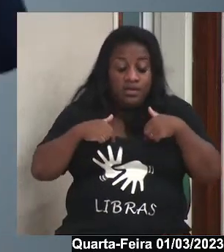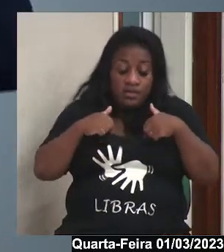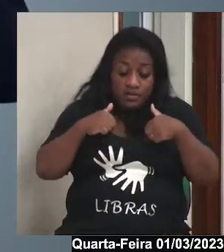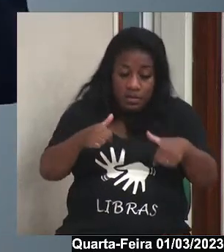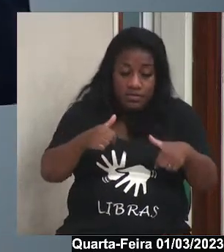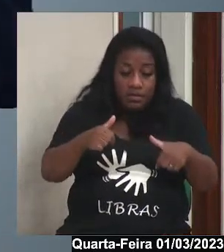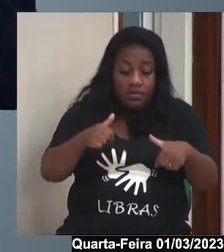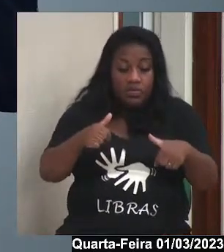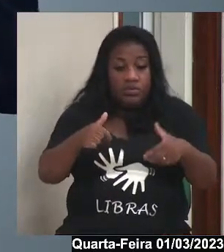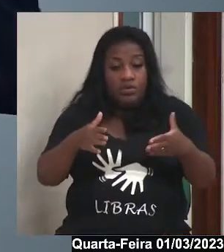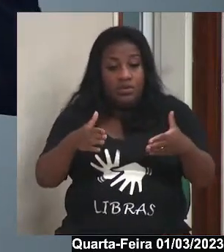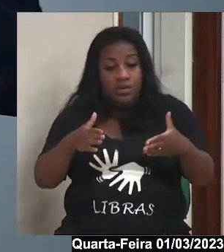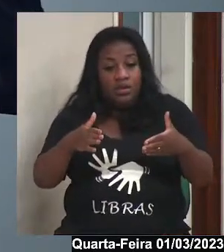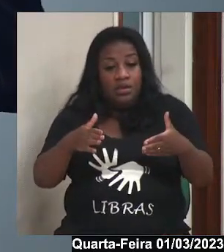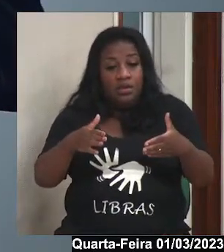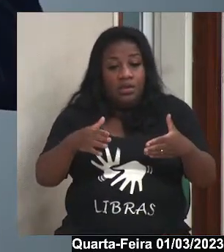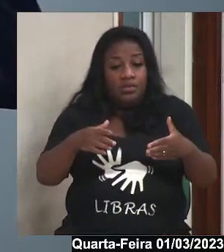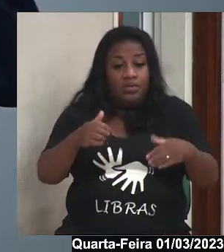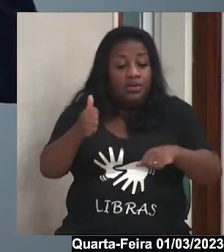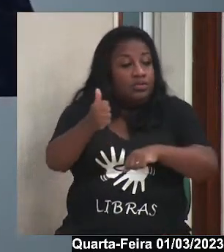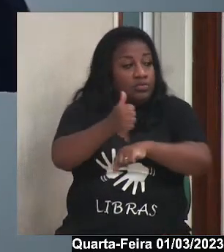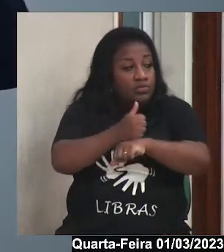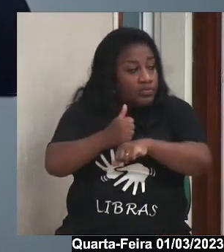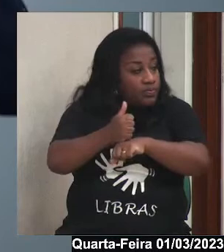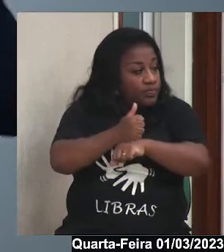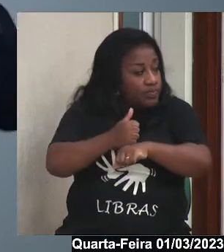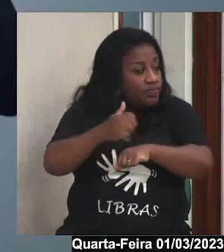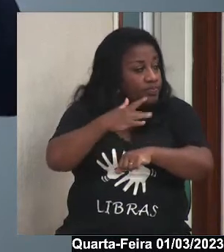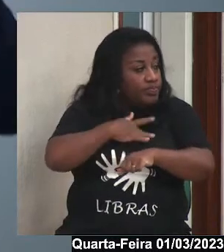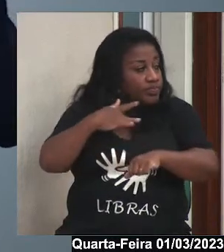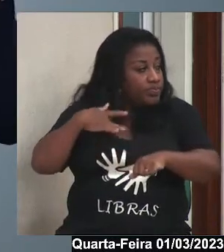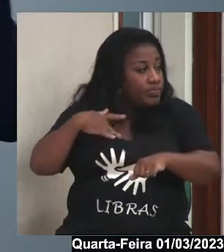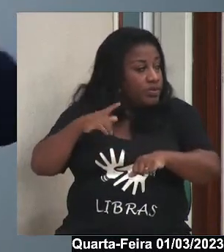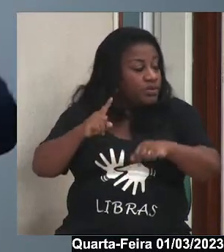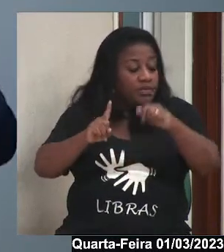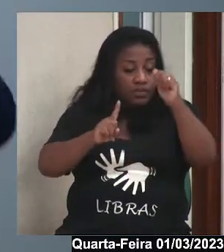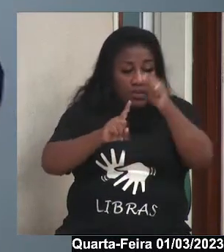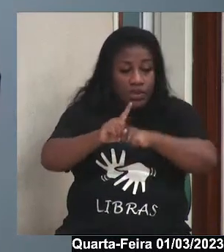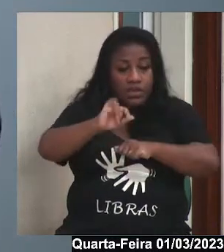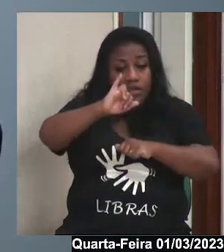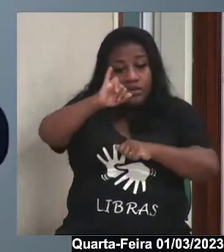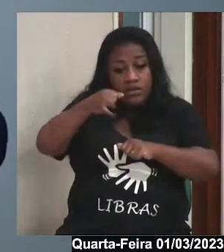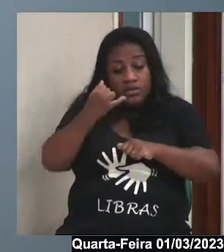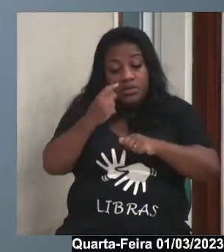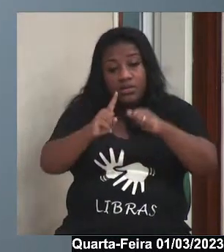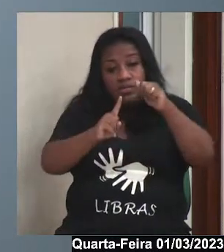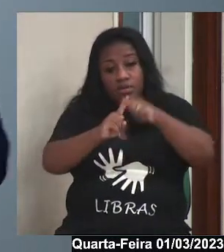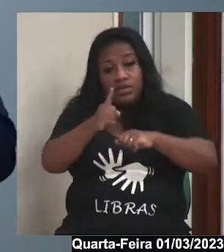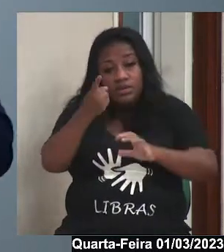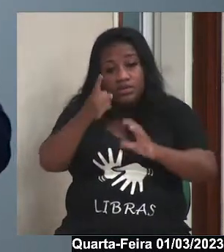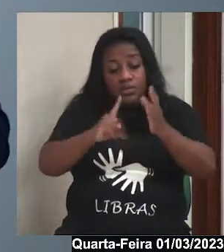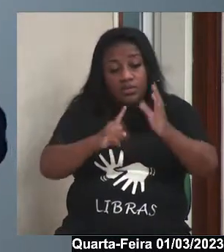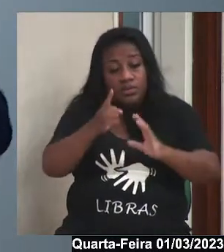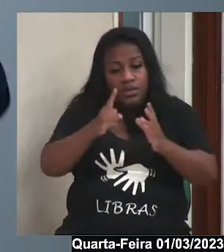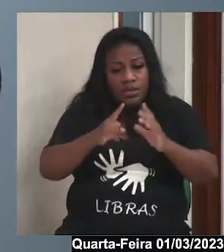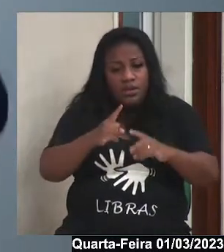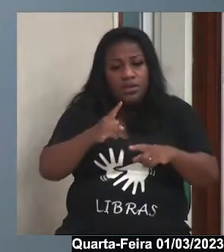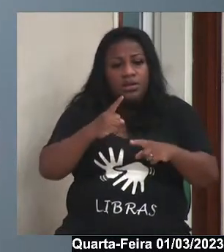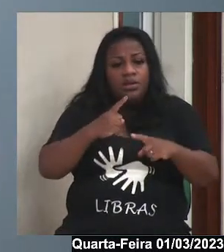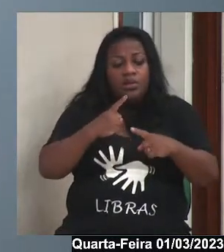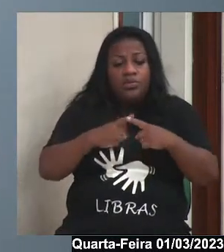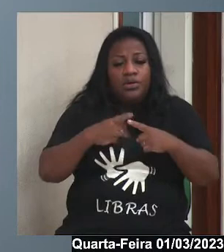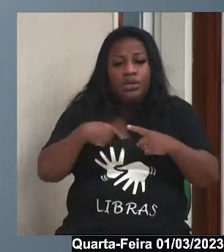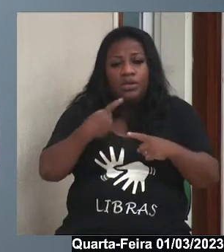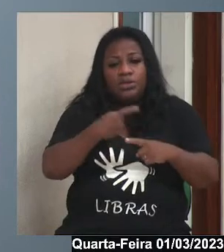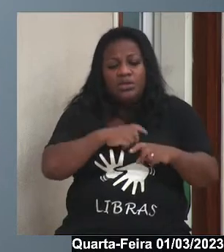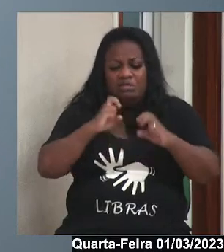porque o salário dos profissionais da saúde de fevereiro, de janeiro, só foi pago depois de muita pressão que